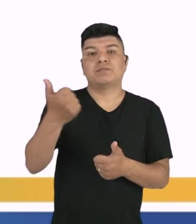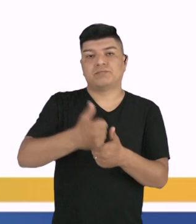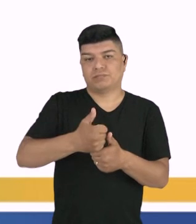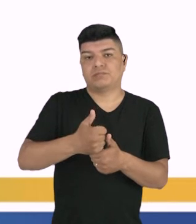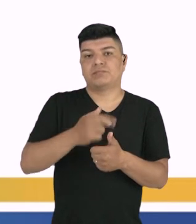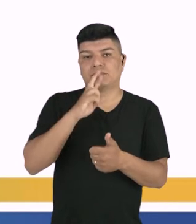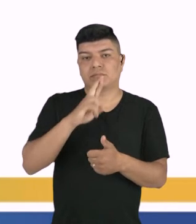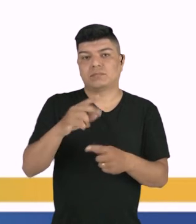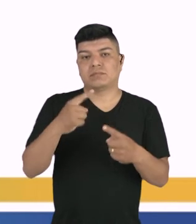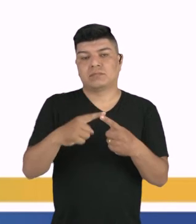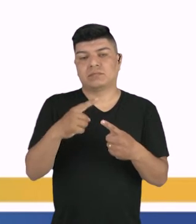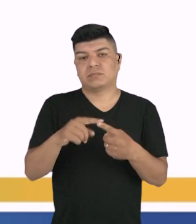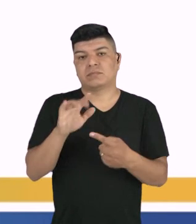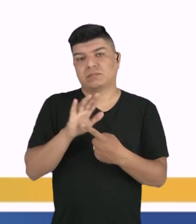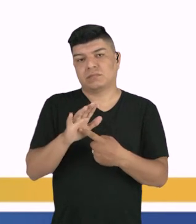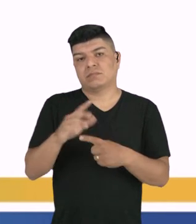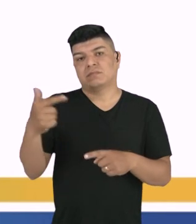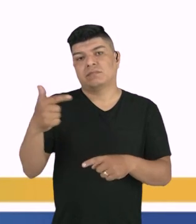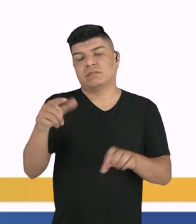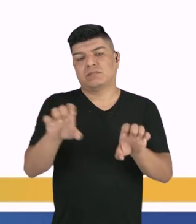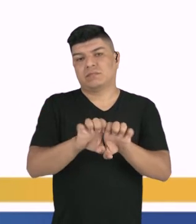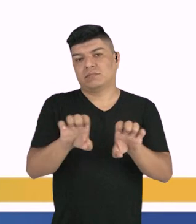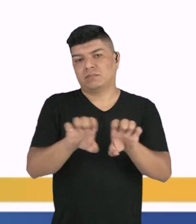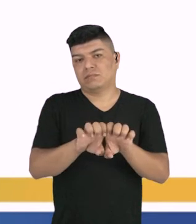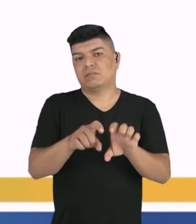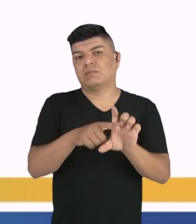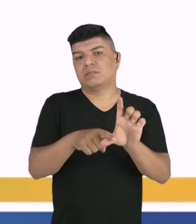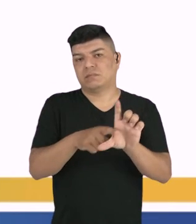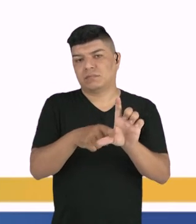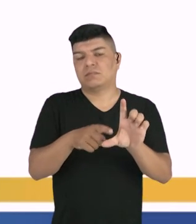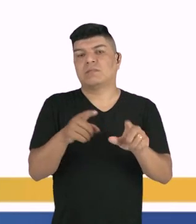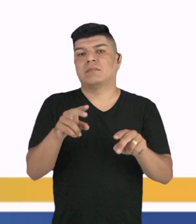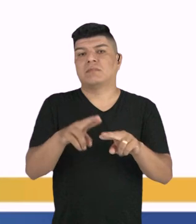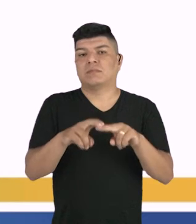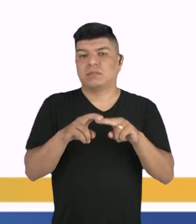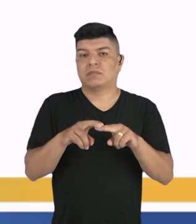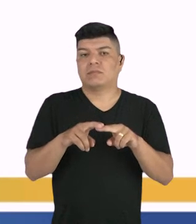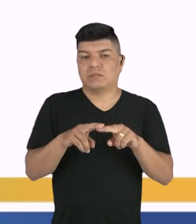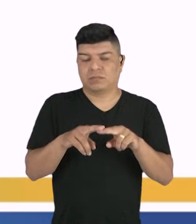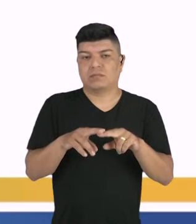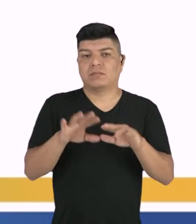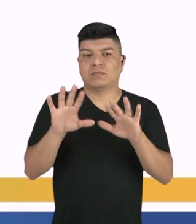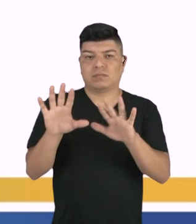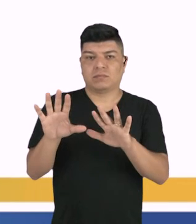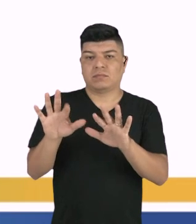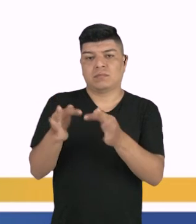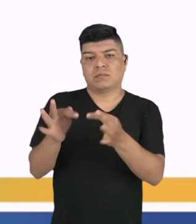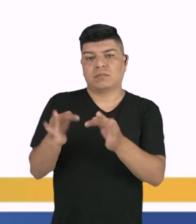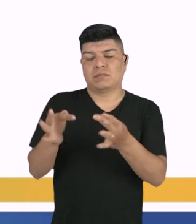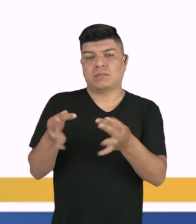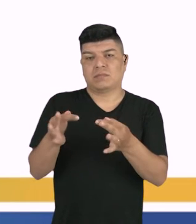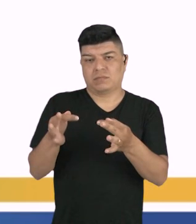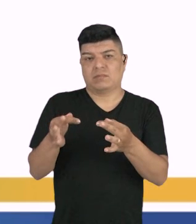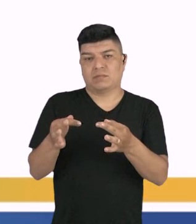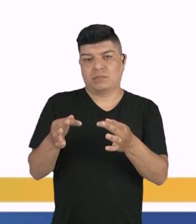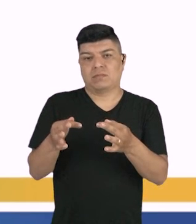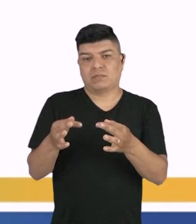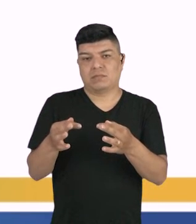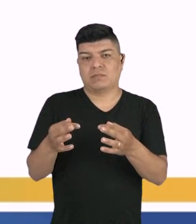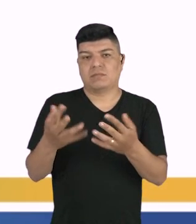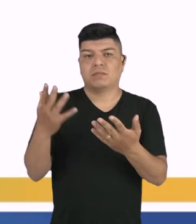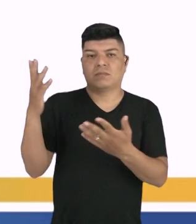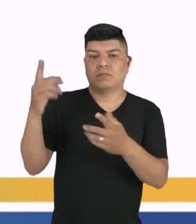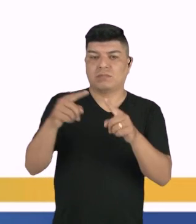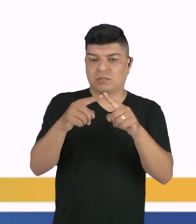resolvê-la, porque apareceu uma equação do segundo grau e você sabe que resolve por Bhaskara, né? É mais simples, aí delta igual a 9, você